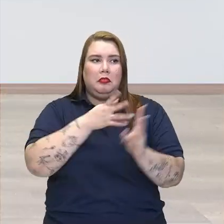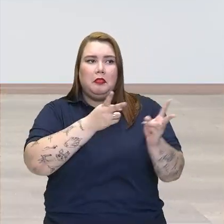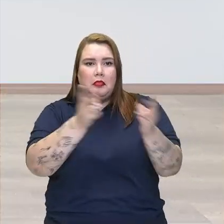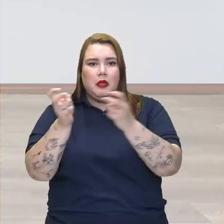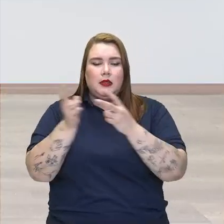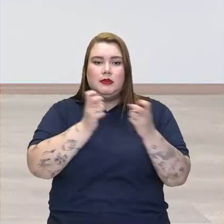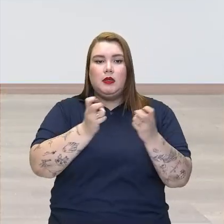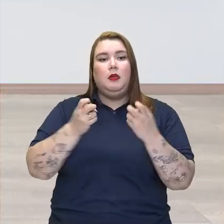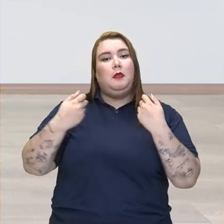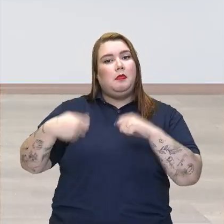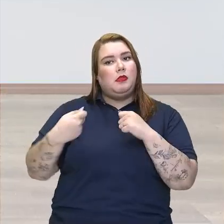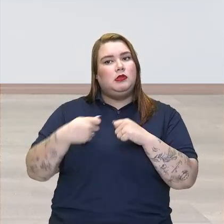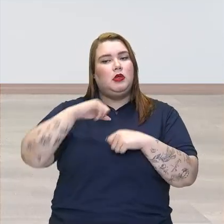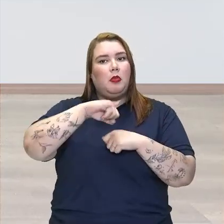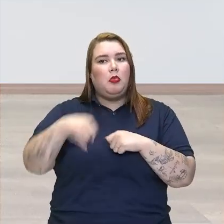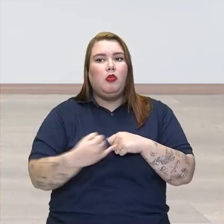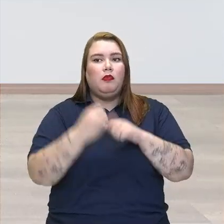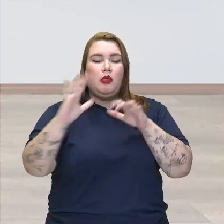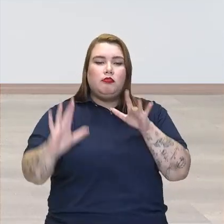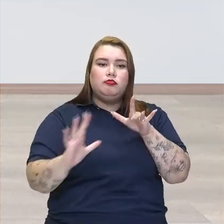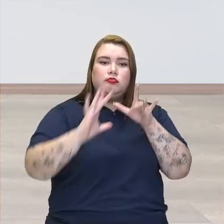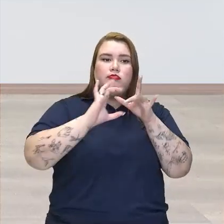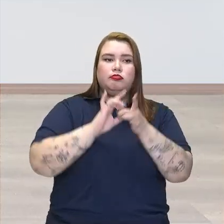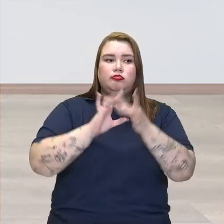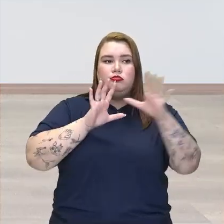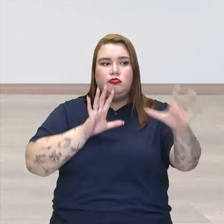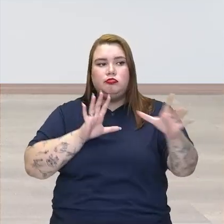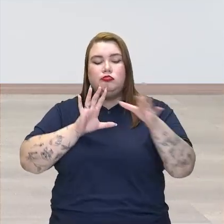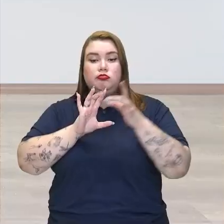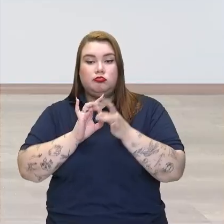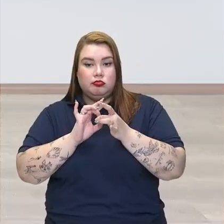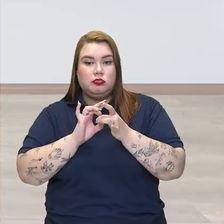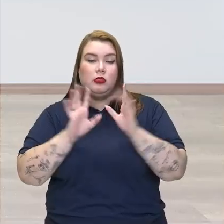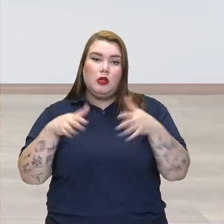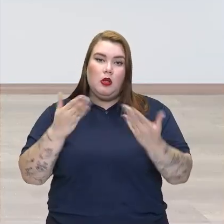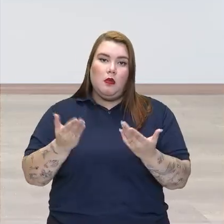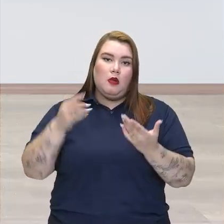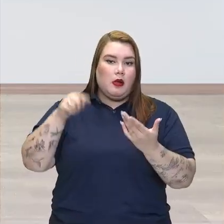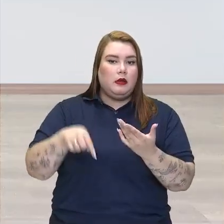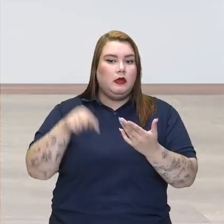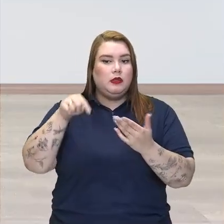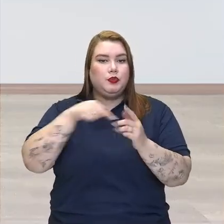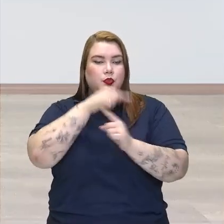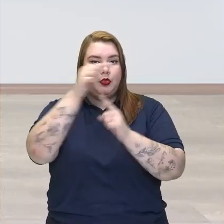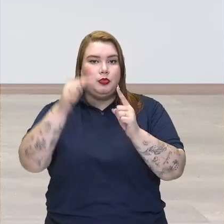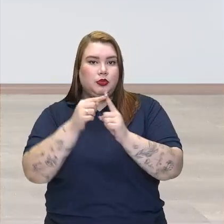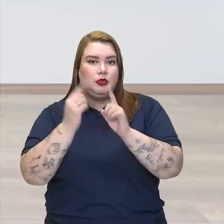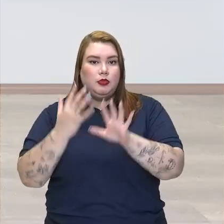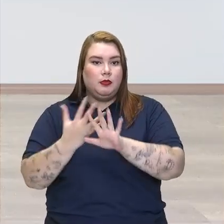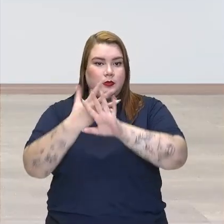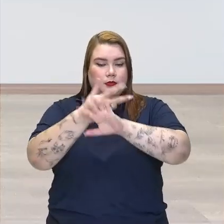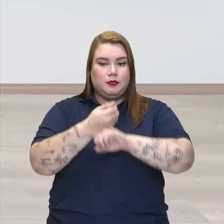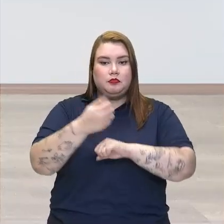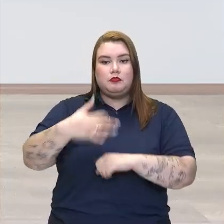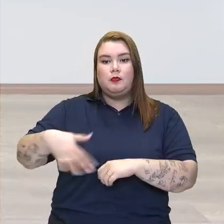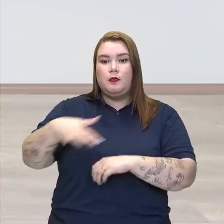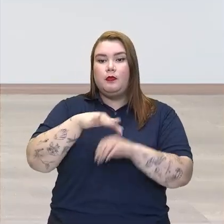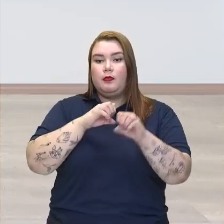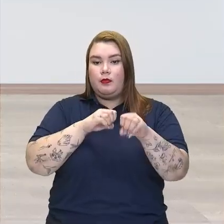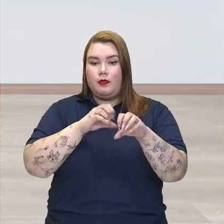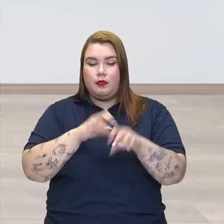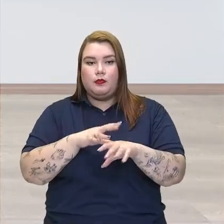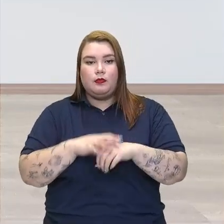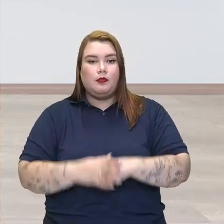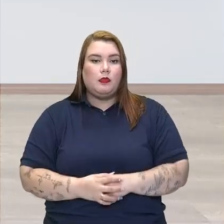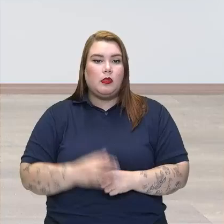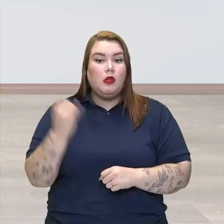ali integrá-los de alguma forma, né? Então, a interdisciplinaridade é algo muito importante no cenário educativo. Exatamente, é importante